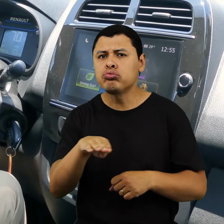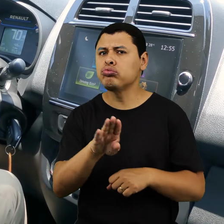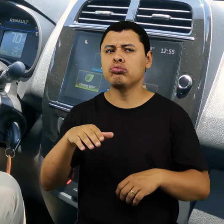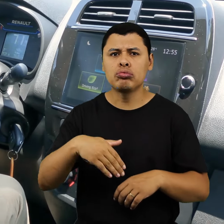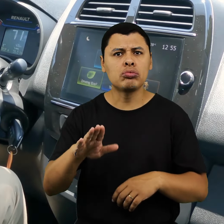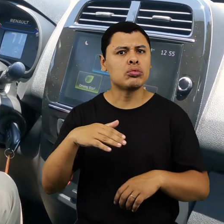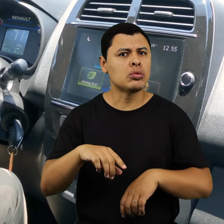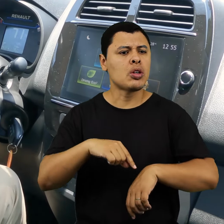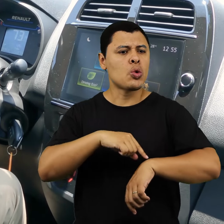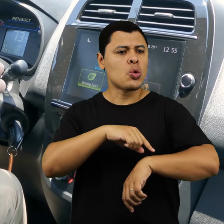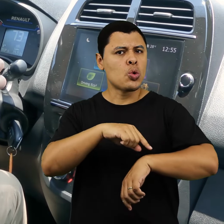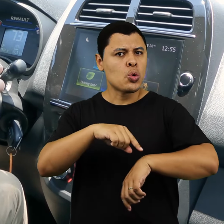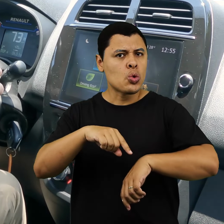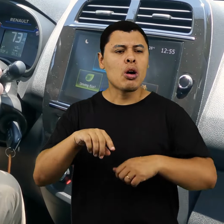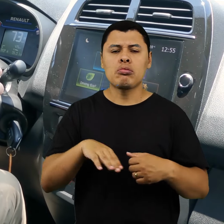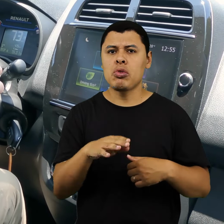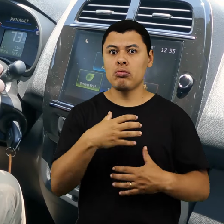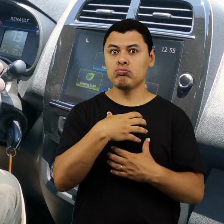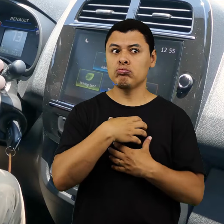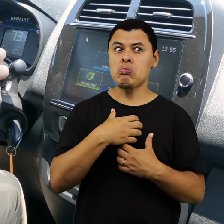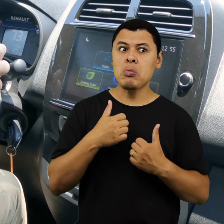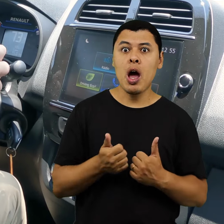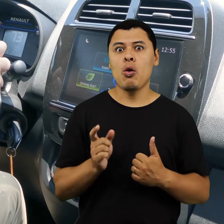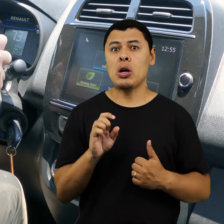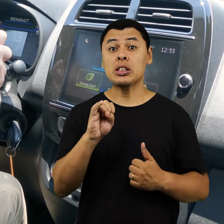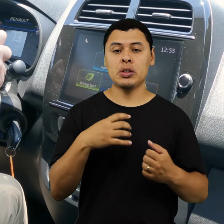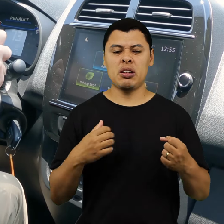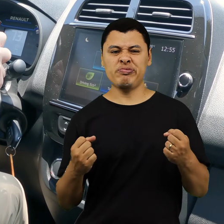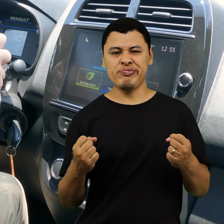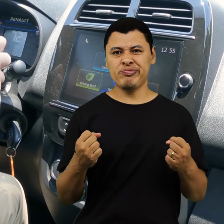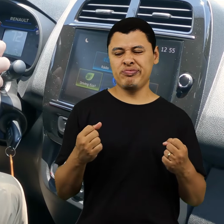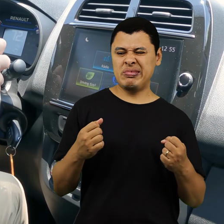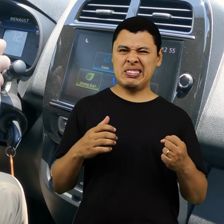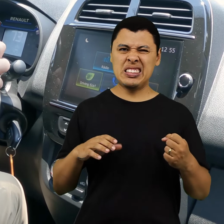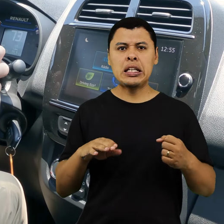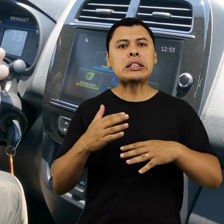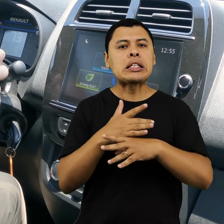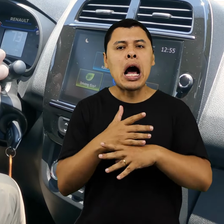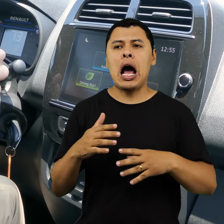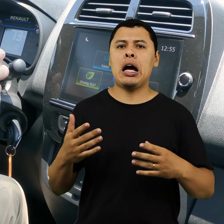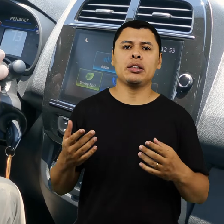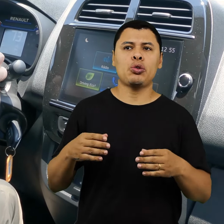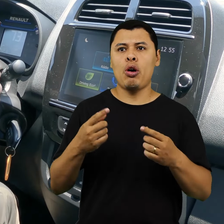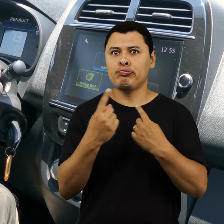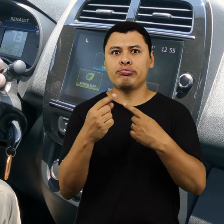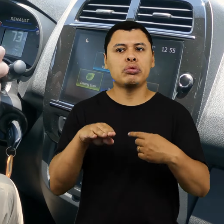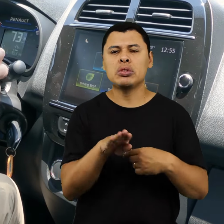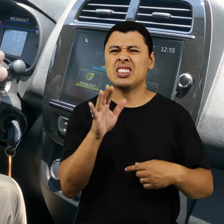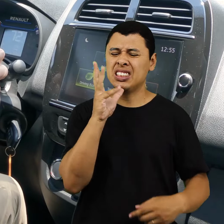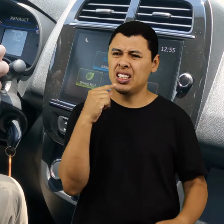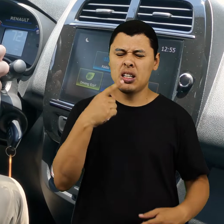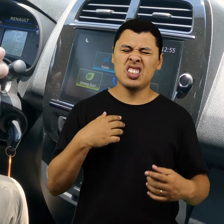carro, para ver se você se encaixa bem, porque se você for um cara que vai dirigir muito tempo na cidade, muito tempo na estrada, e você tá ali